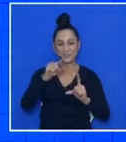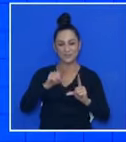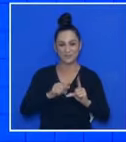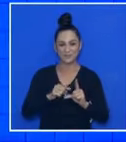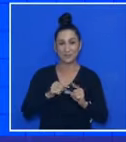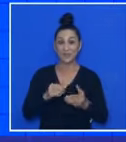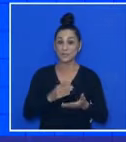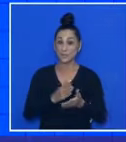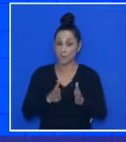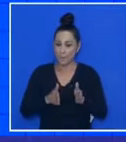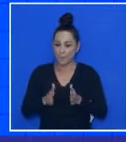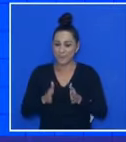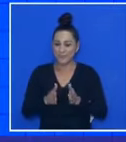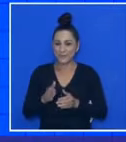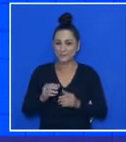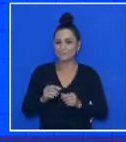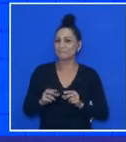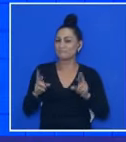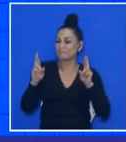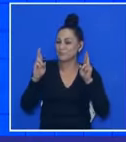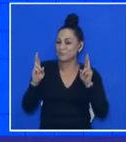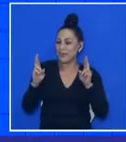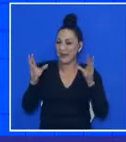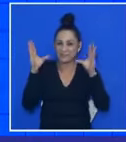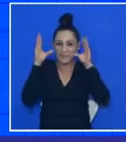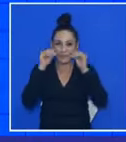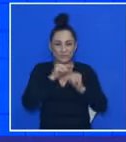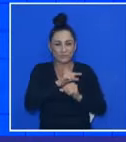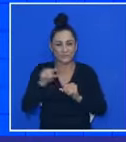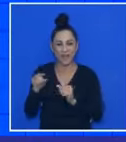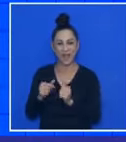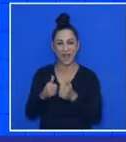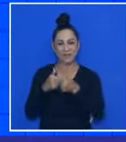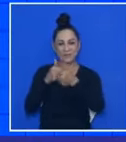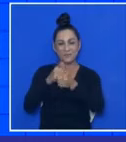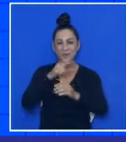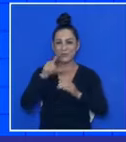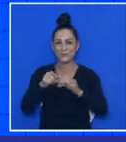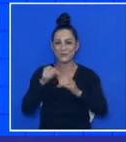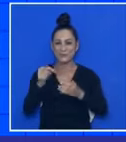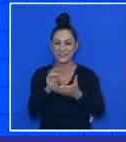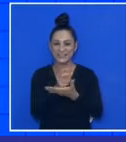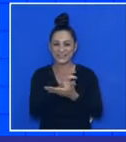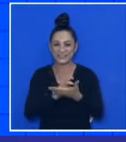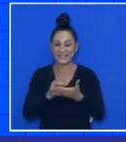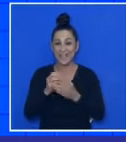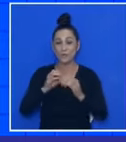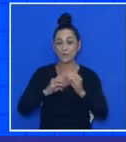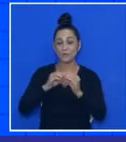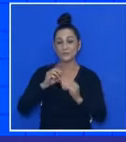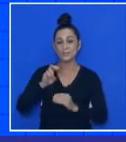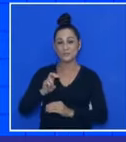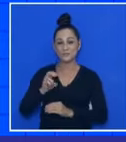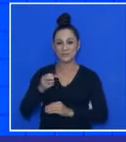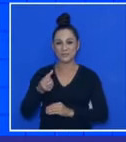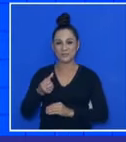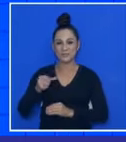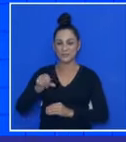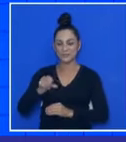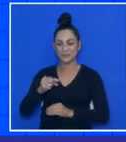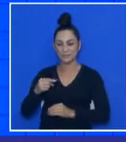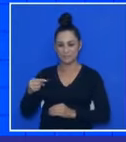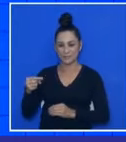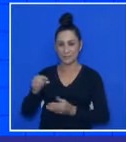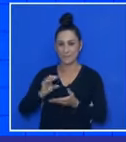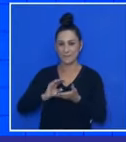TV. Chegou o momento tão esperado da noite. A partir de agora você acompanha o sorteio da Quina. É o concurso